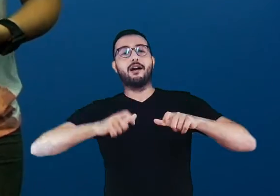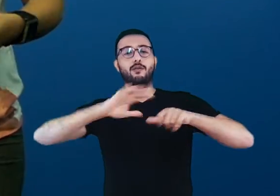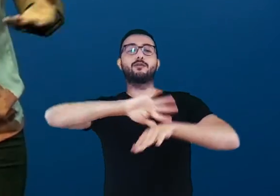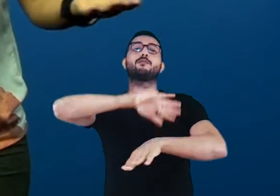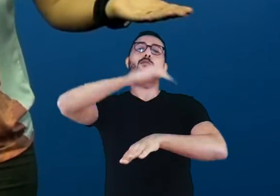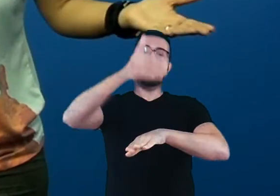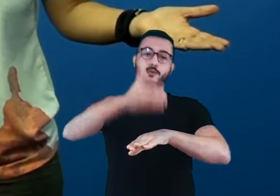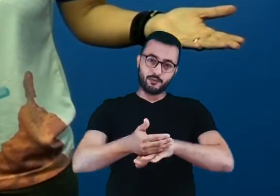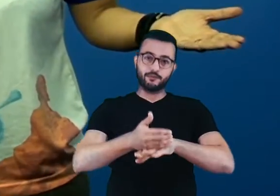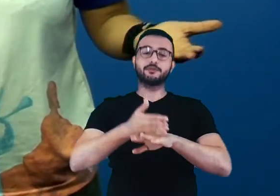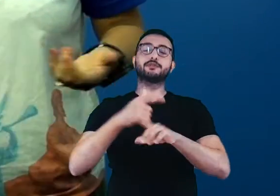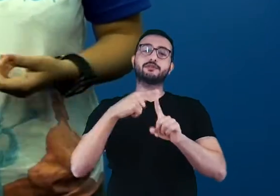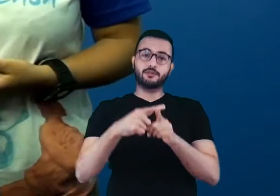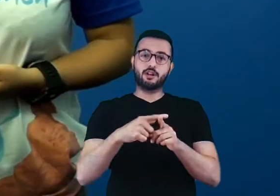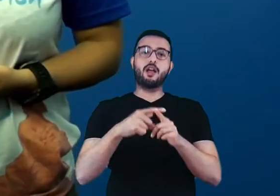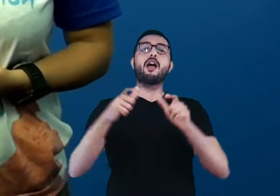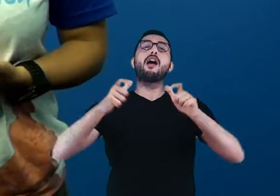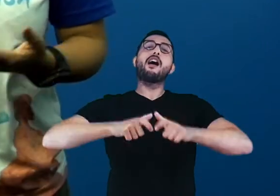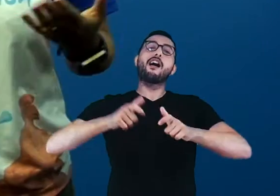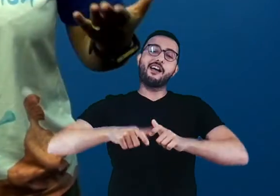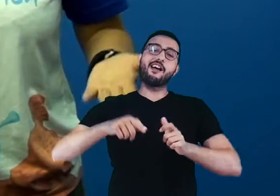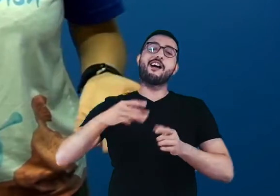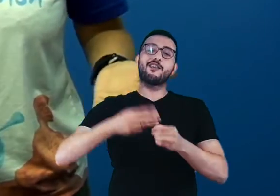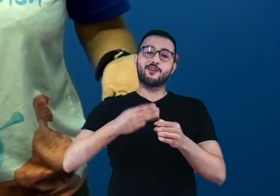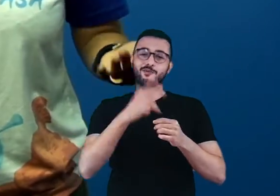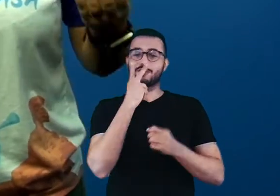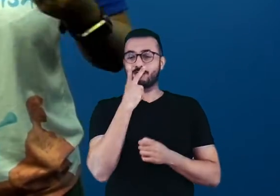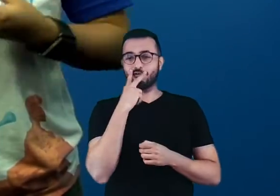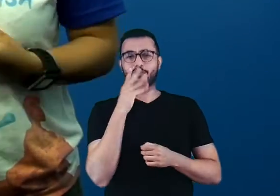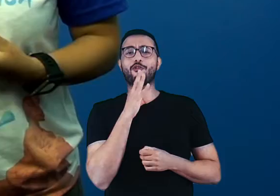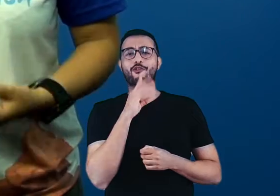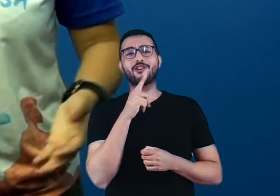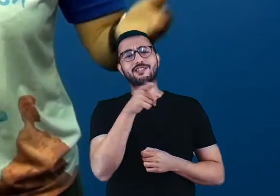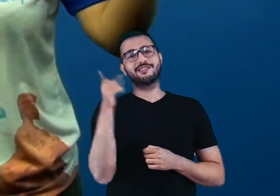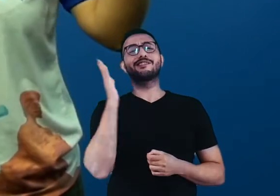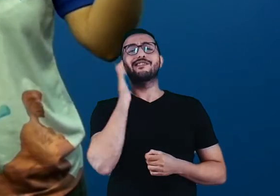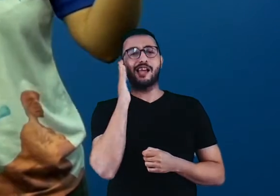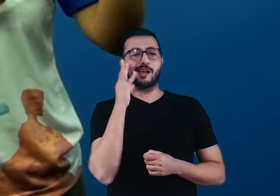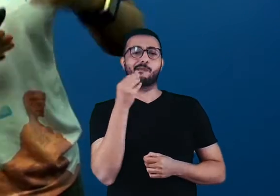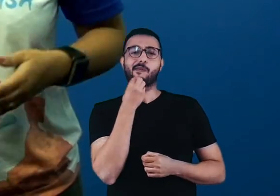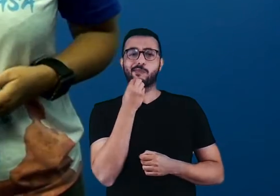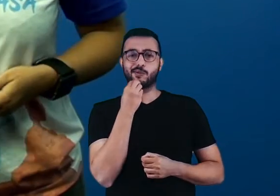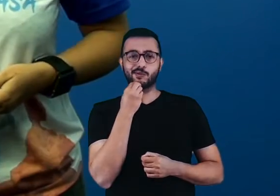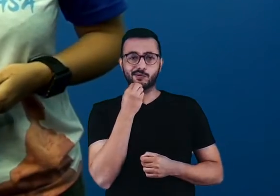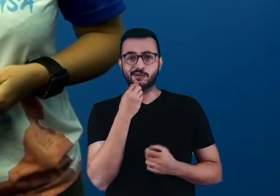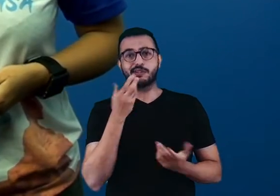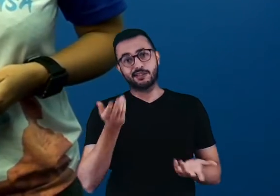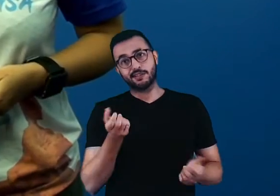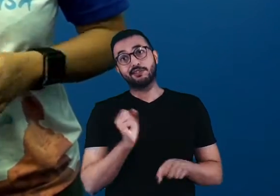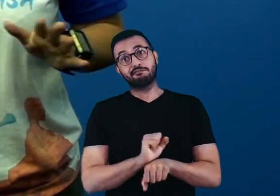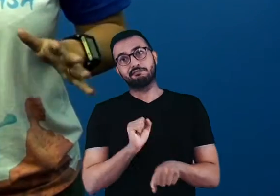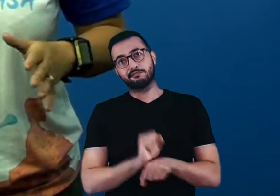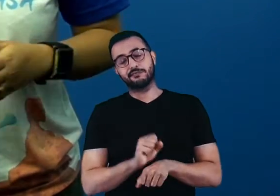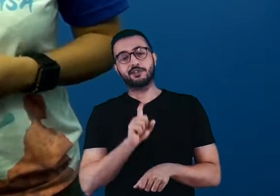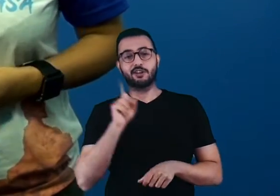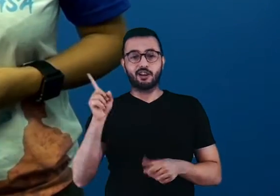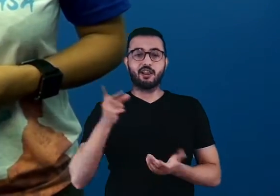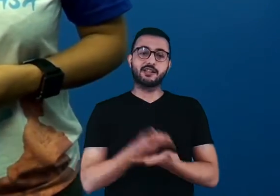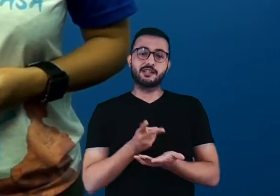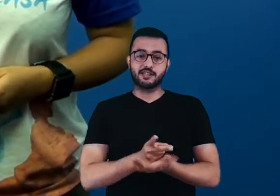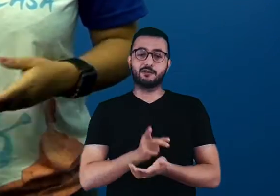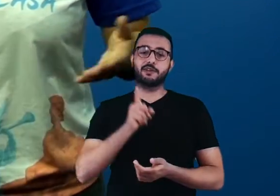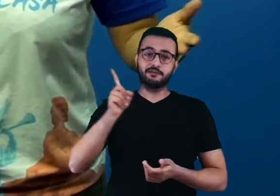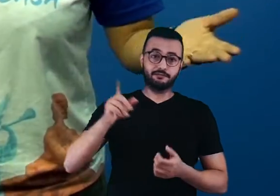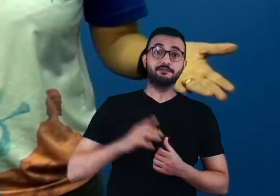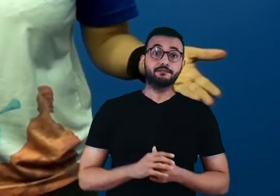Tabocas, que é localizado aqui no nosso município da Vitória. Vocês conhecem bem, quem não teve a oportunidade, aguardo vocês por lá, estou sempre por